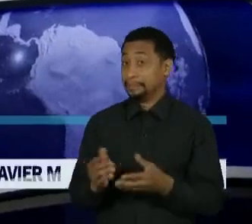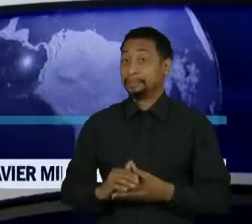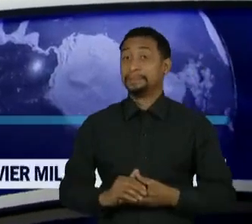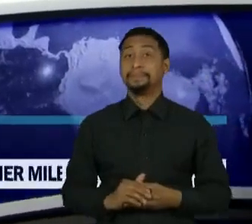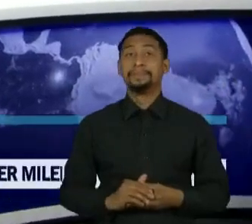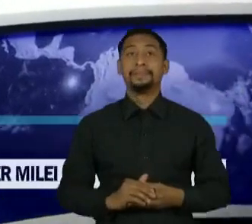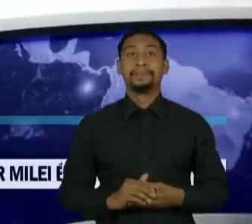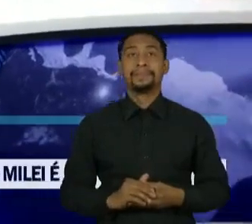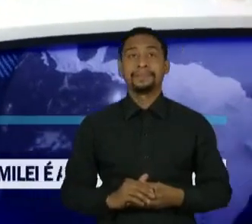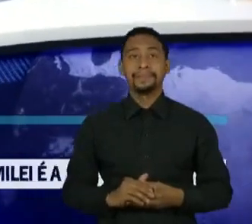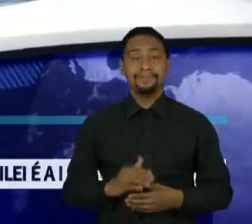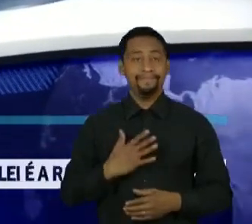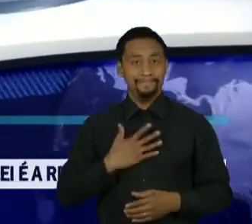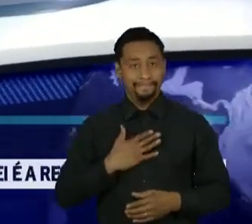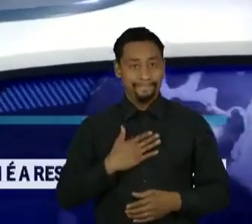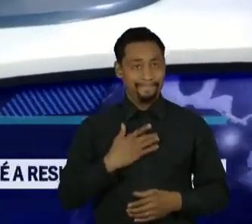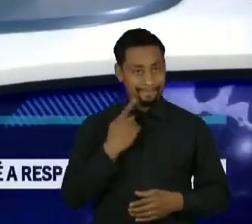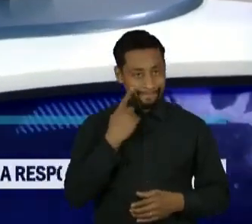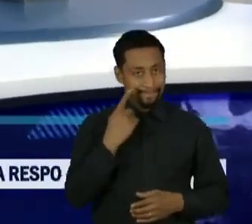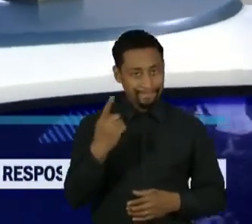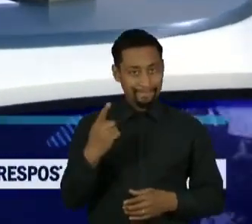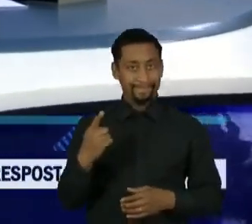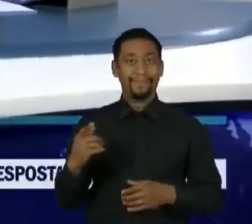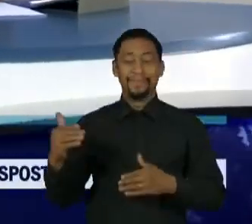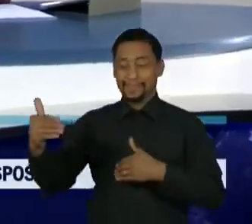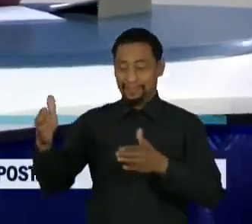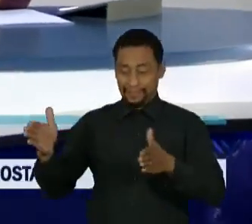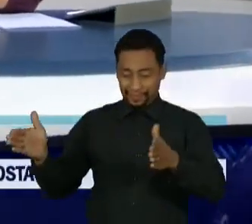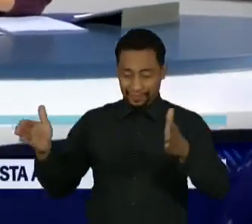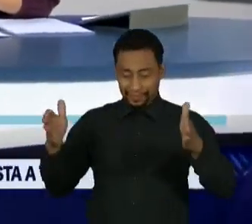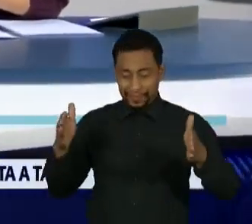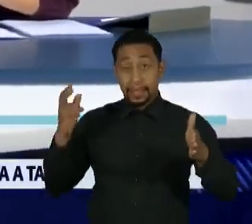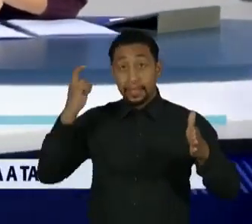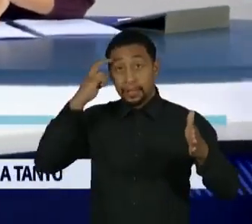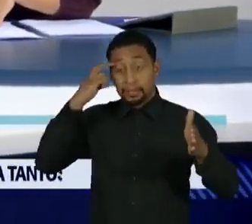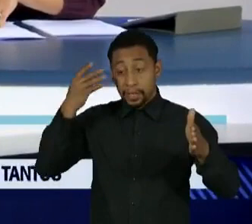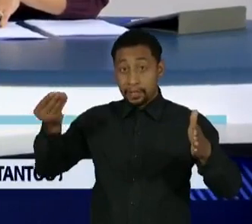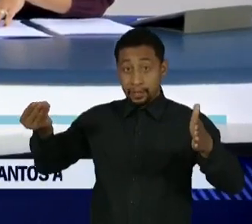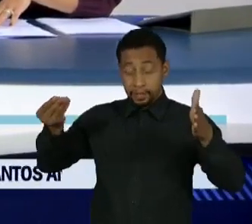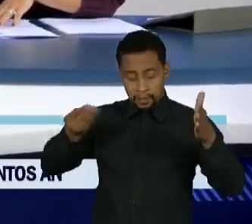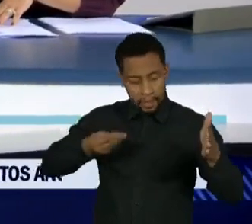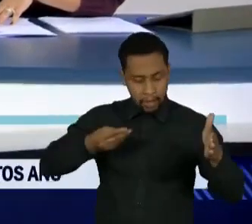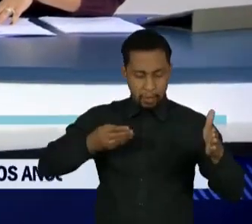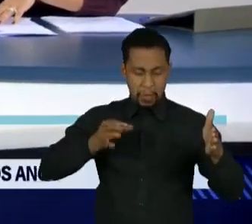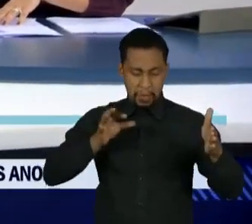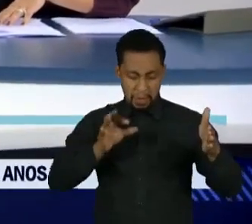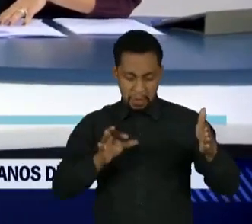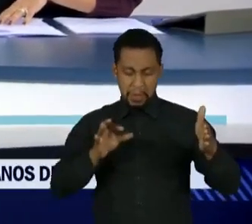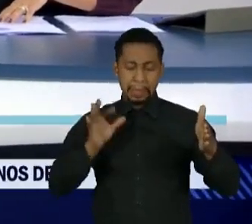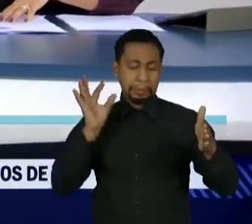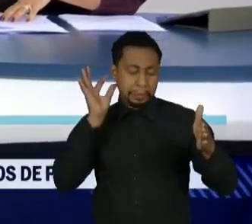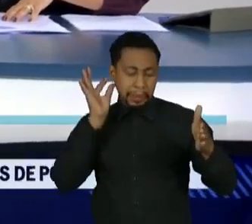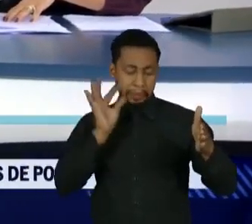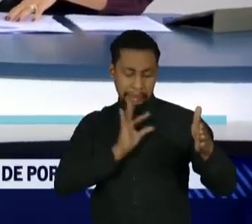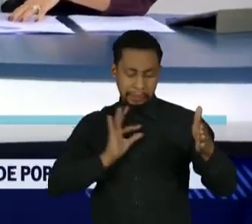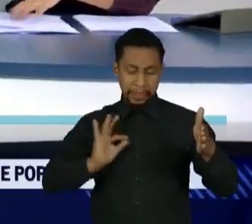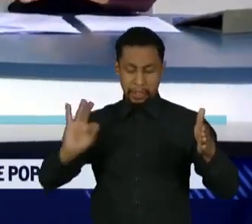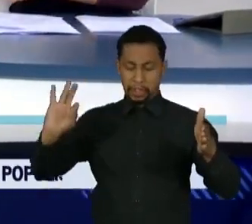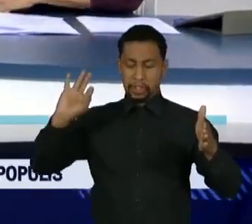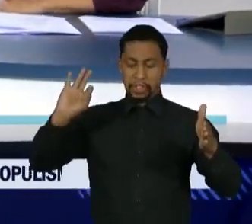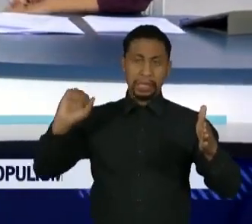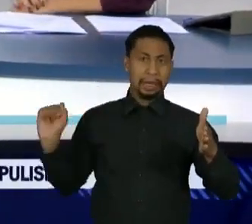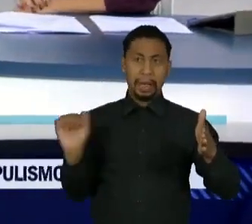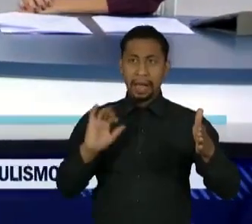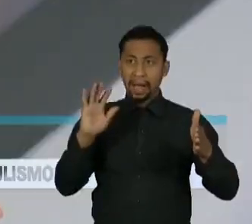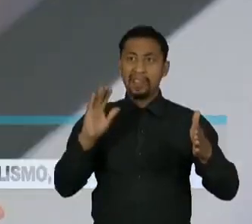Patrício quanto esse caso das joias né fragiliza a imagem do ex-presidente Jair bolsonaro para um evento ao apoio nas eleições